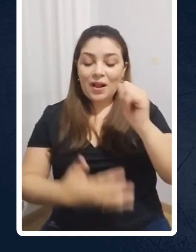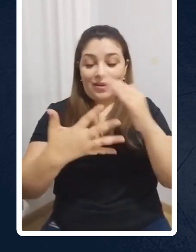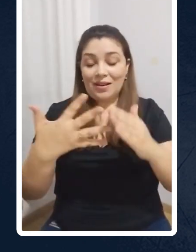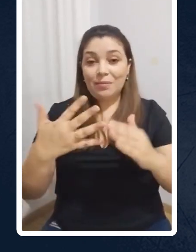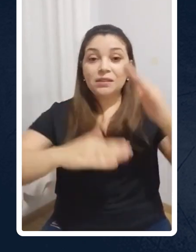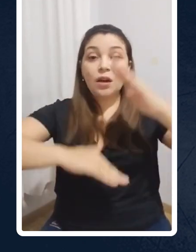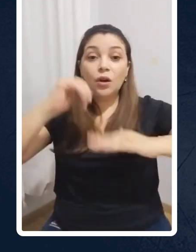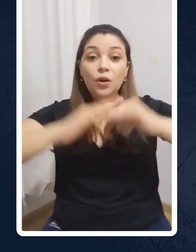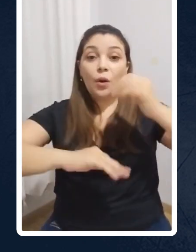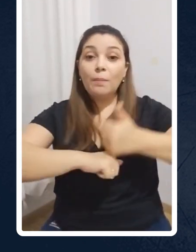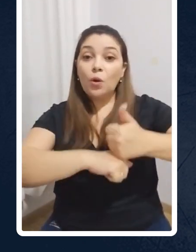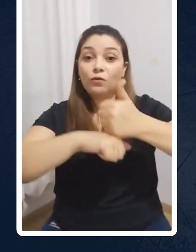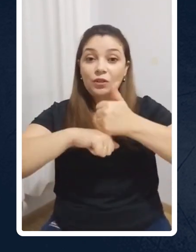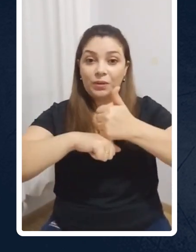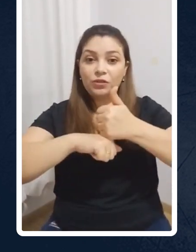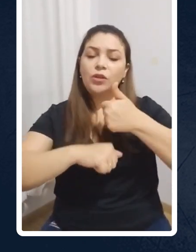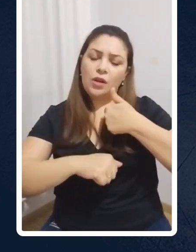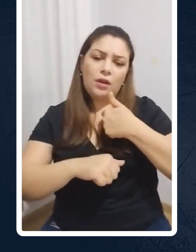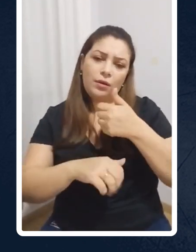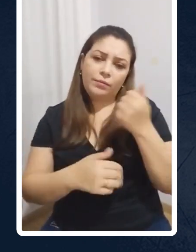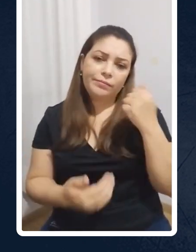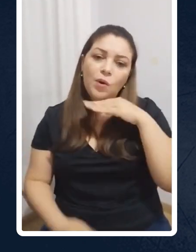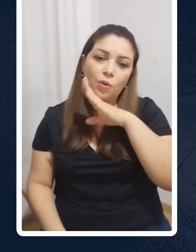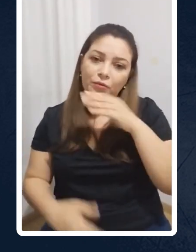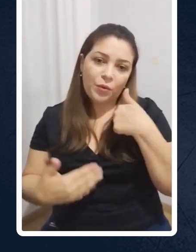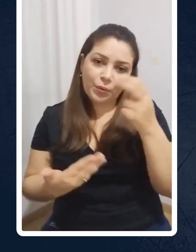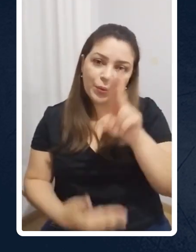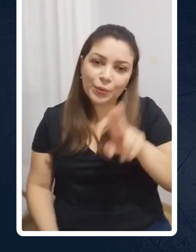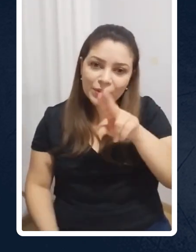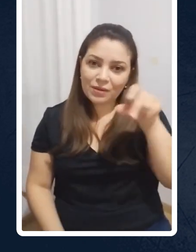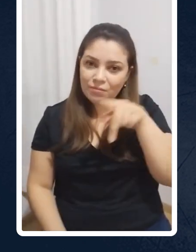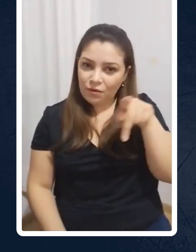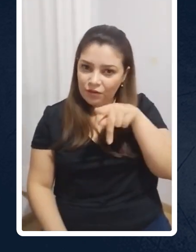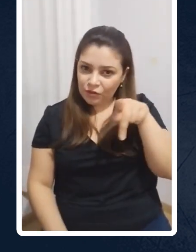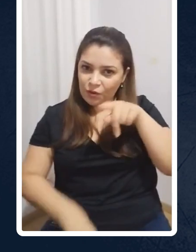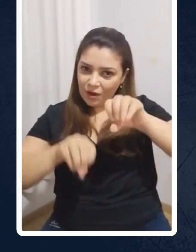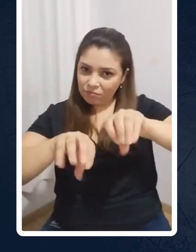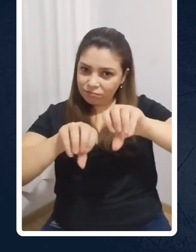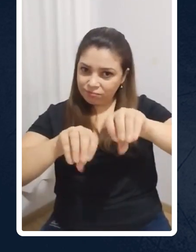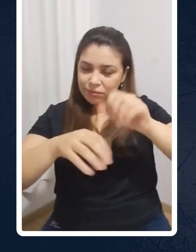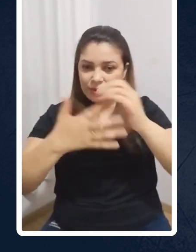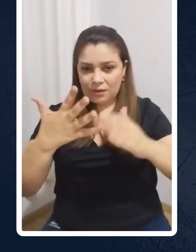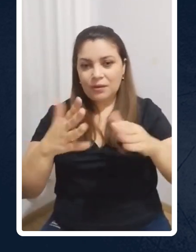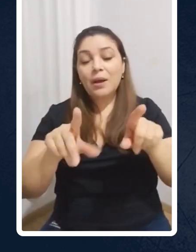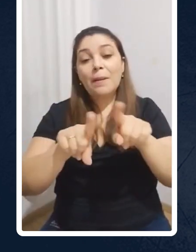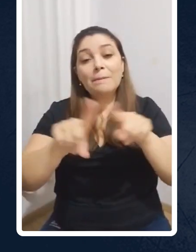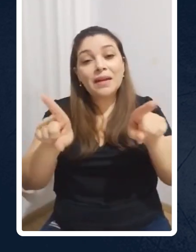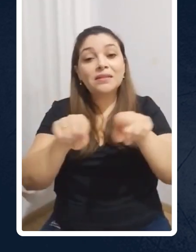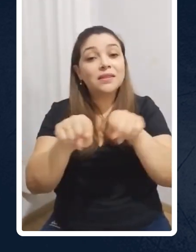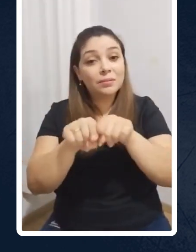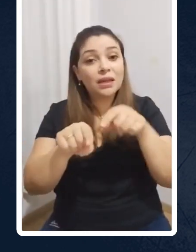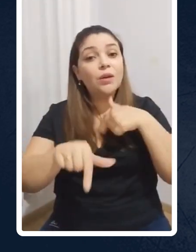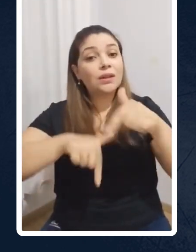Obviamente, eu usei como professora, né? Mas eu trabalhei em gestão acadêmica durante muitos anos. E isso